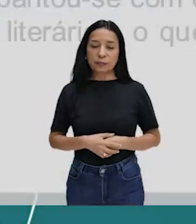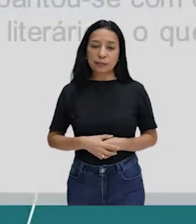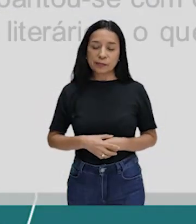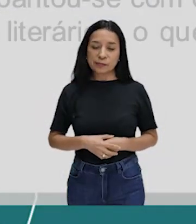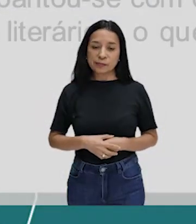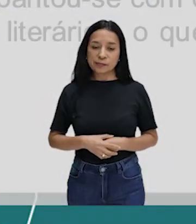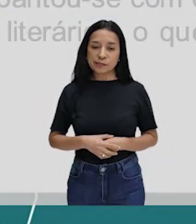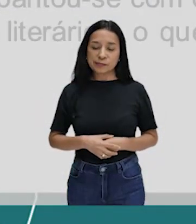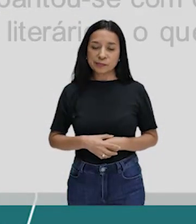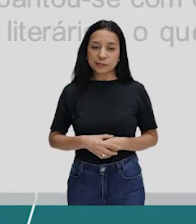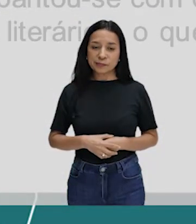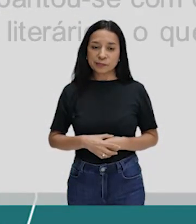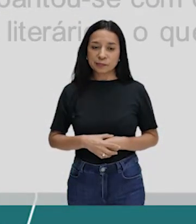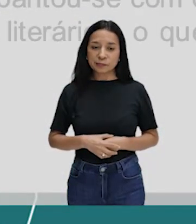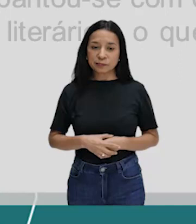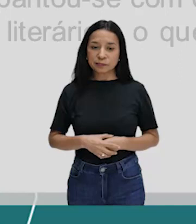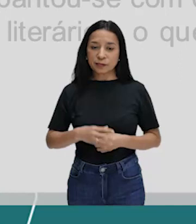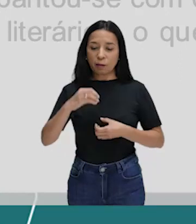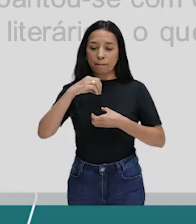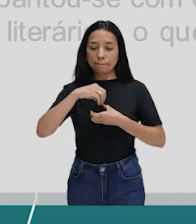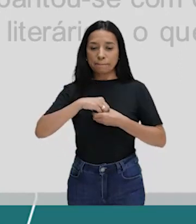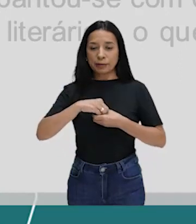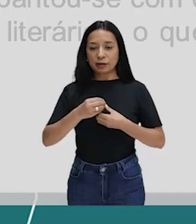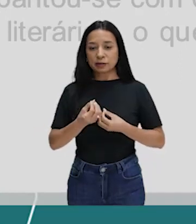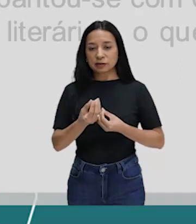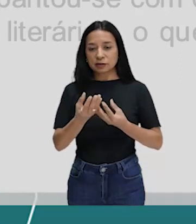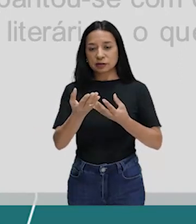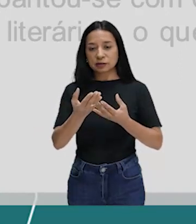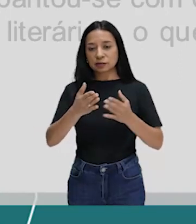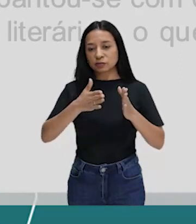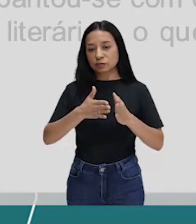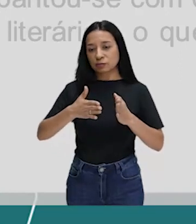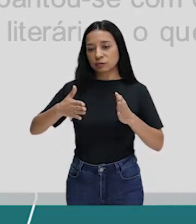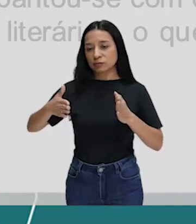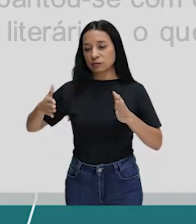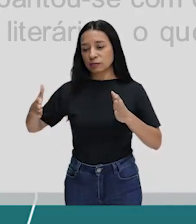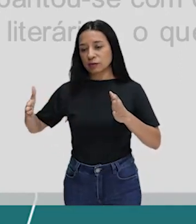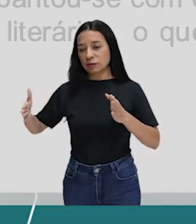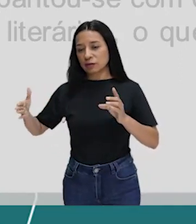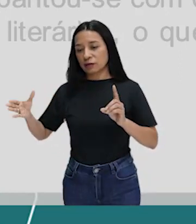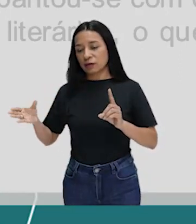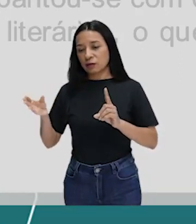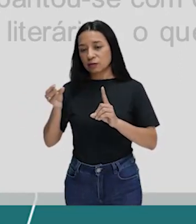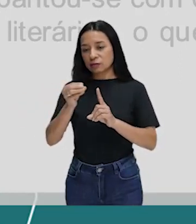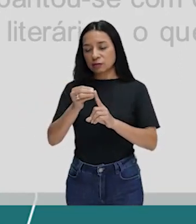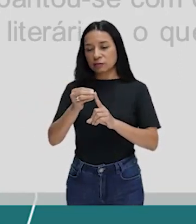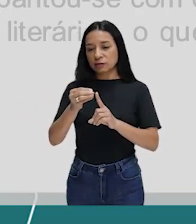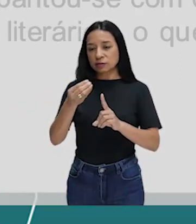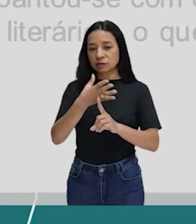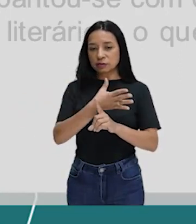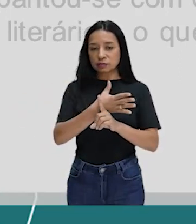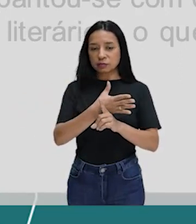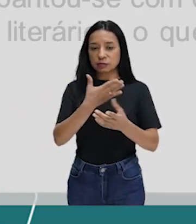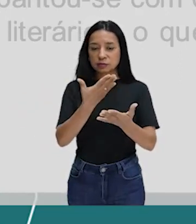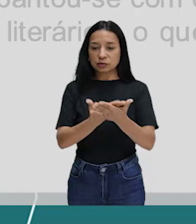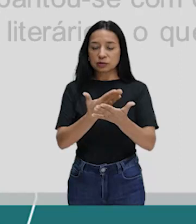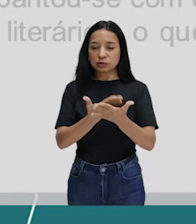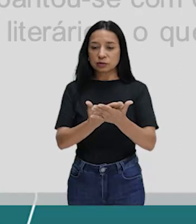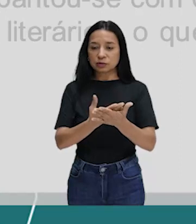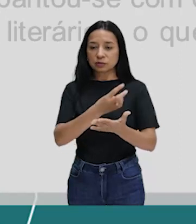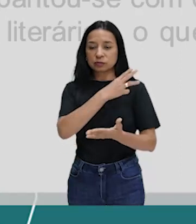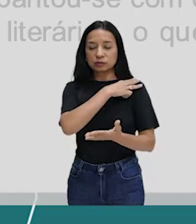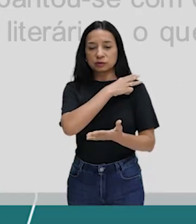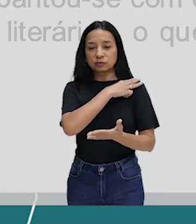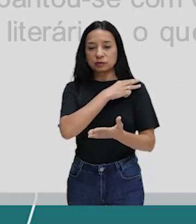bom? Esse parnasianismo vai se estender até a Semana de Arte Moderna, que você vai estudar no